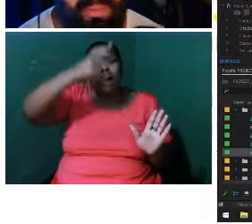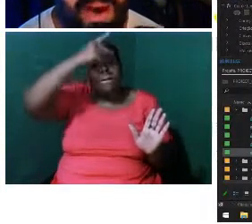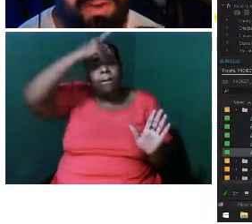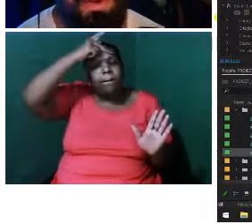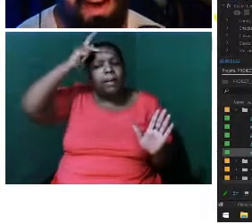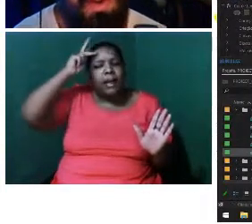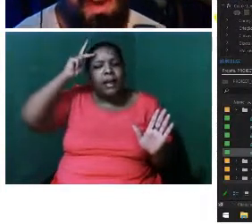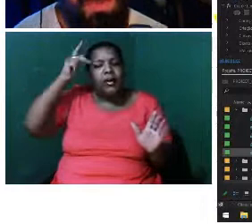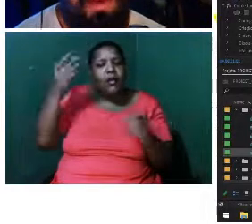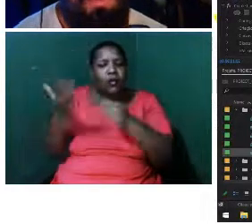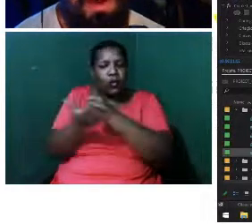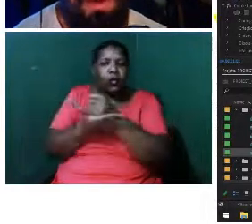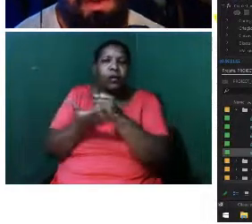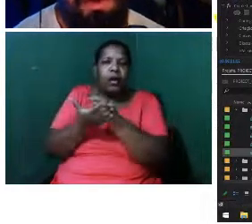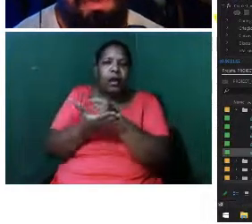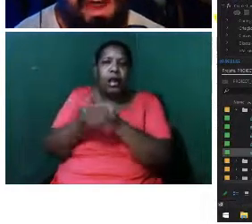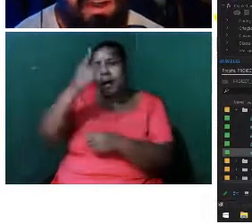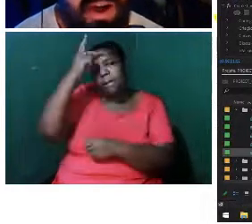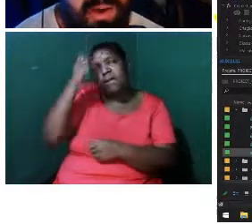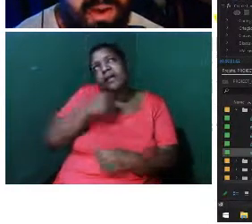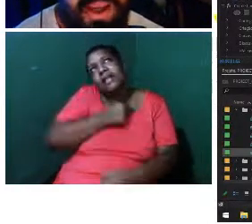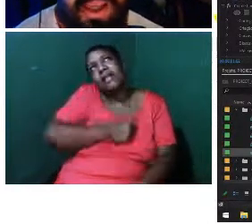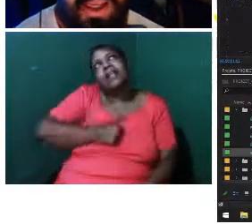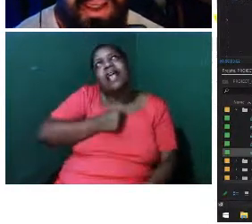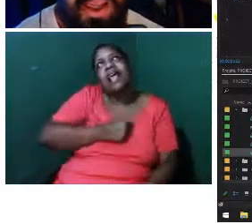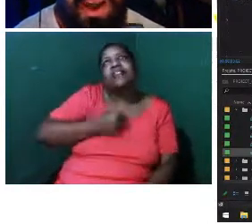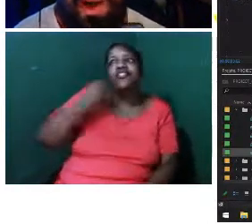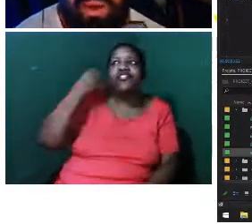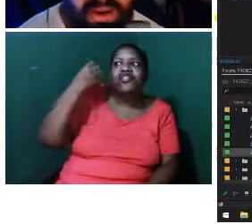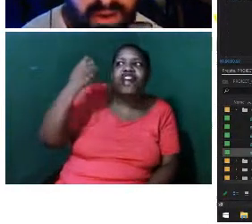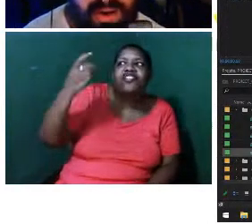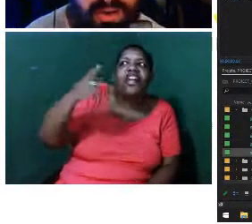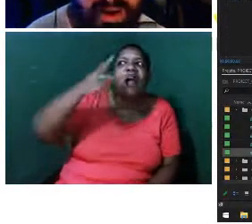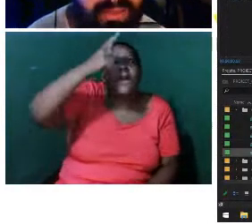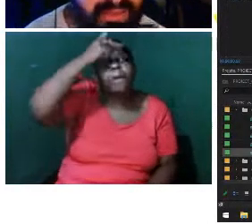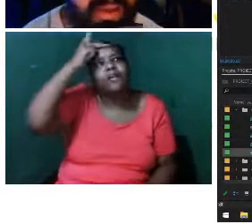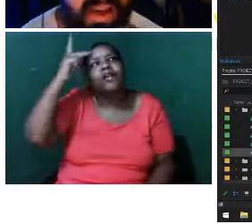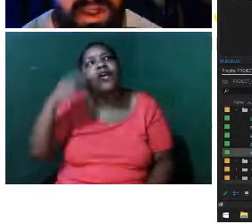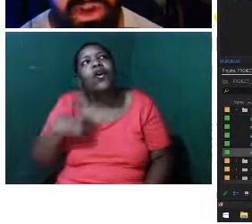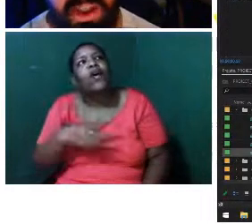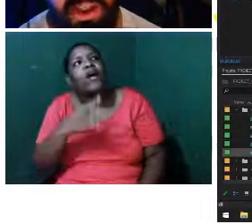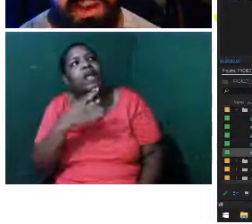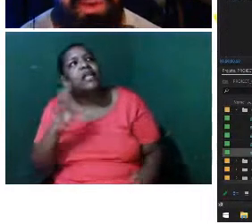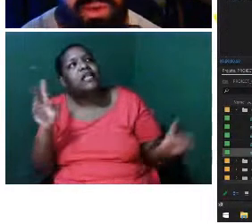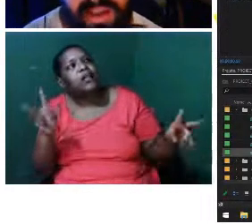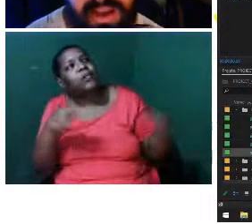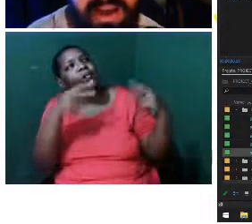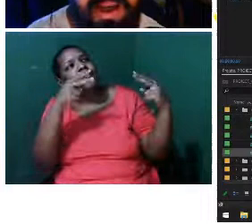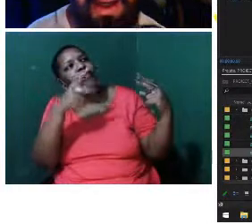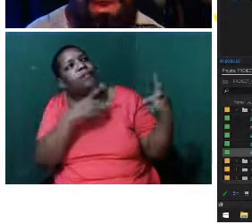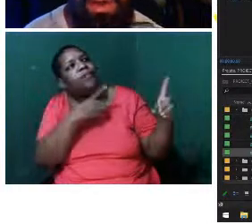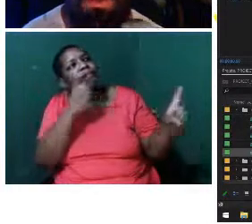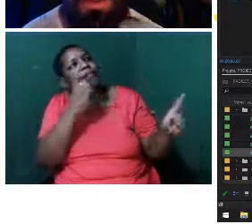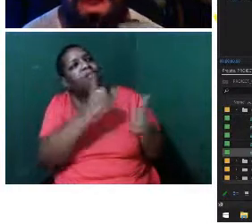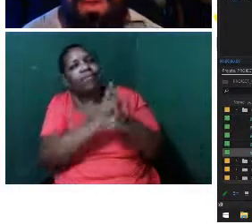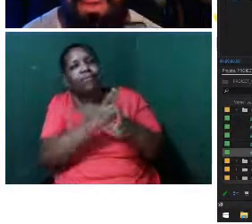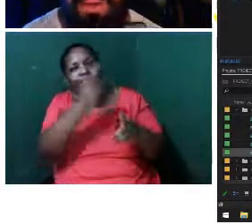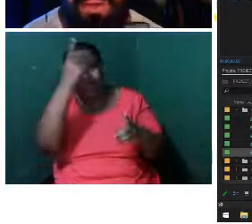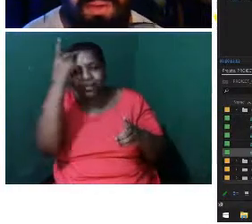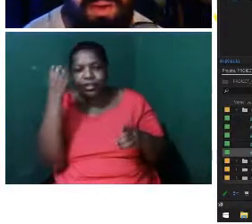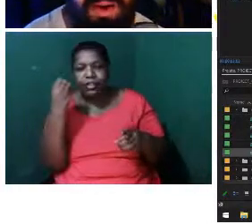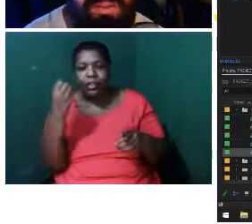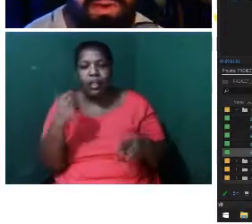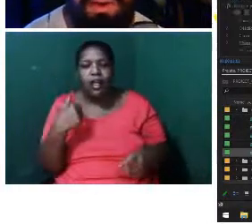o básico assim alguém que tava com saudade de viajar ou alguém que conheceu alguém numa viagem quis voltar então